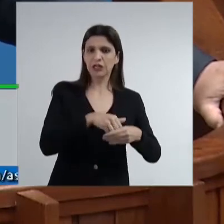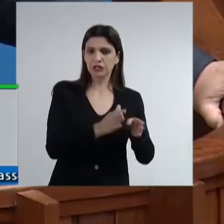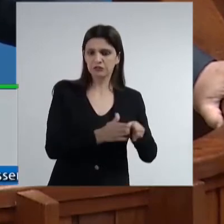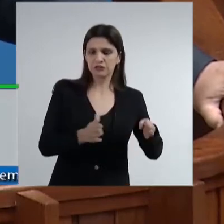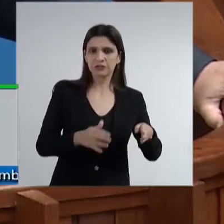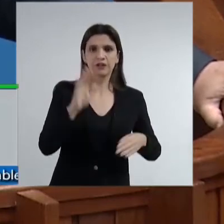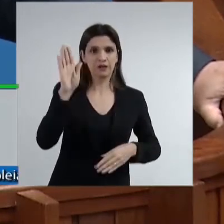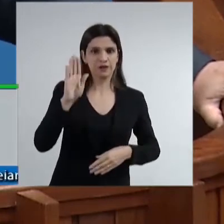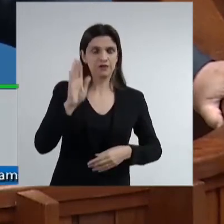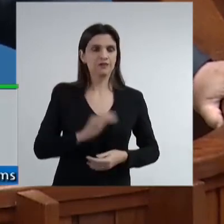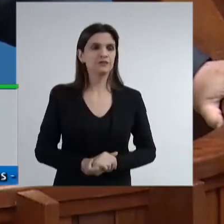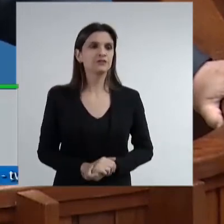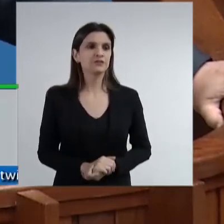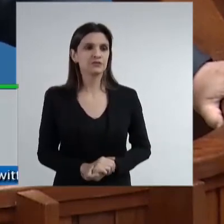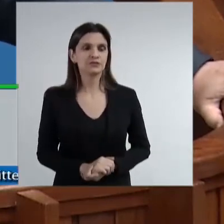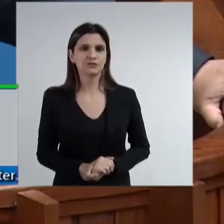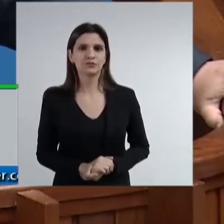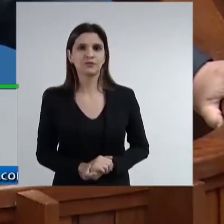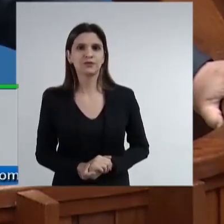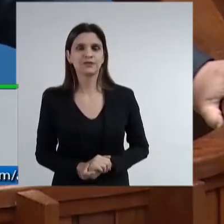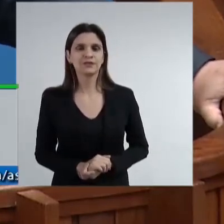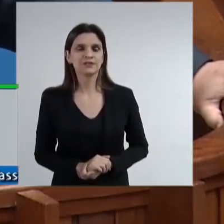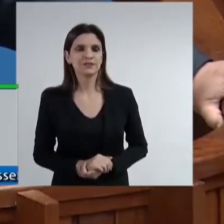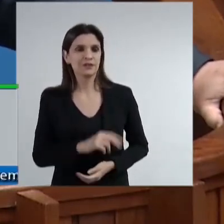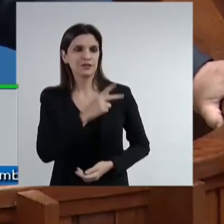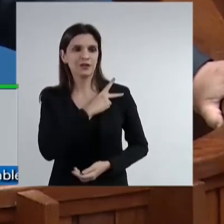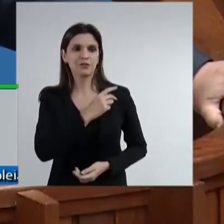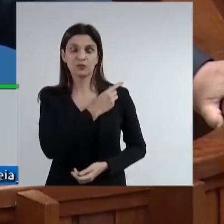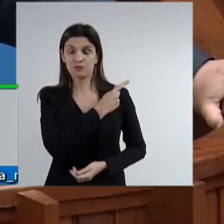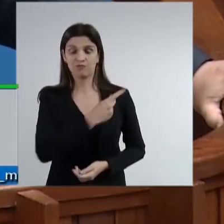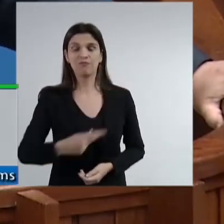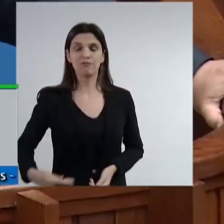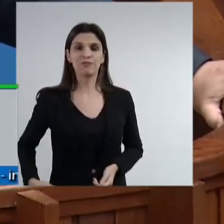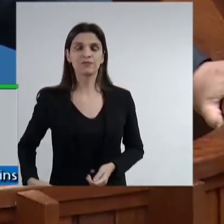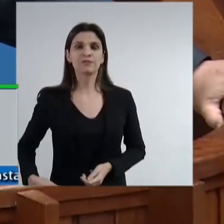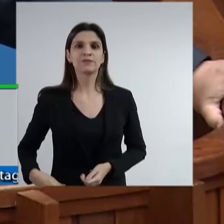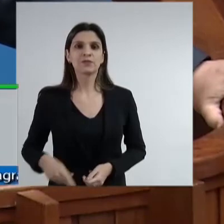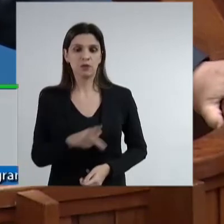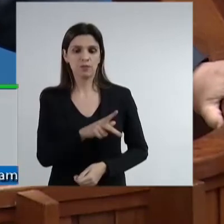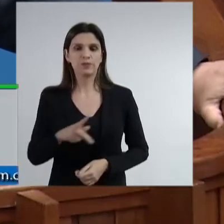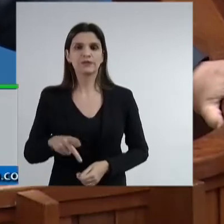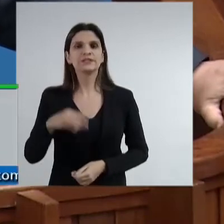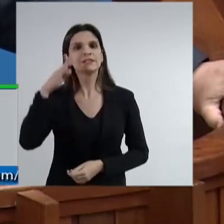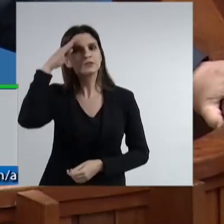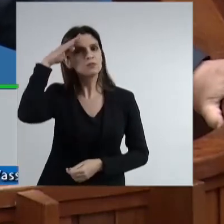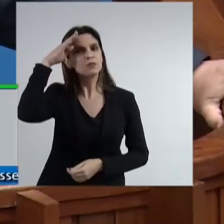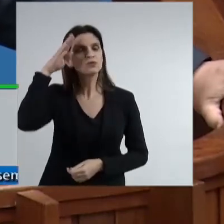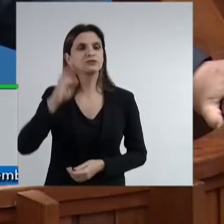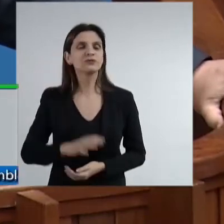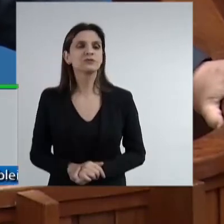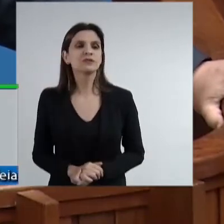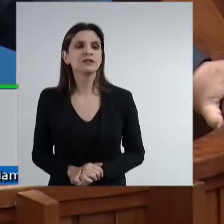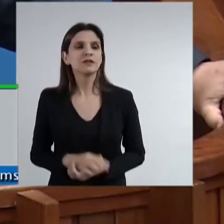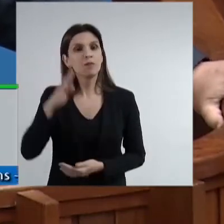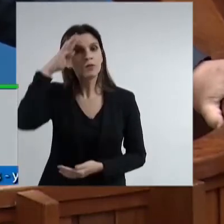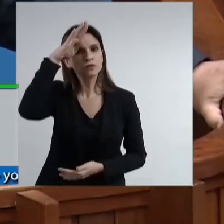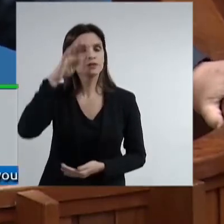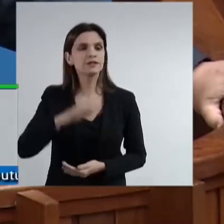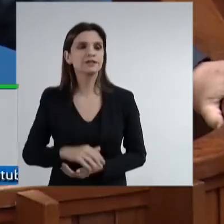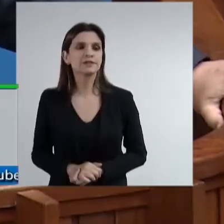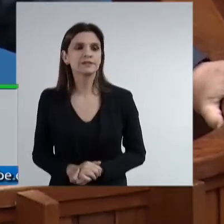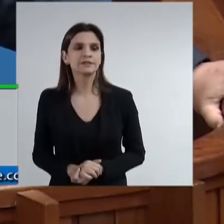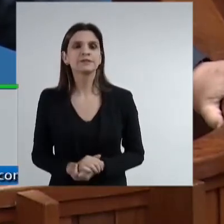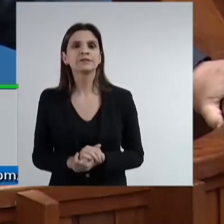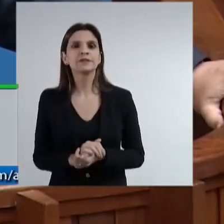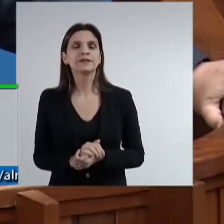atual presidente da República, Jair Messias Bolsonaro, foi relacionado à segurança pública e